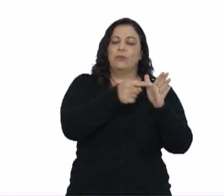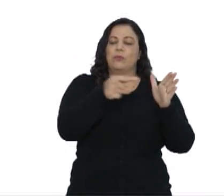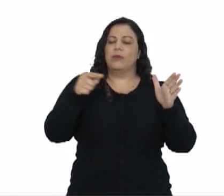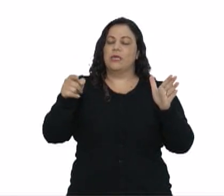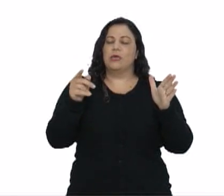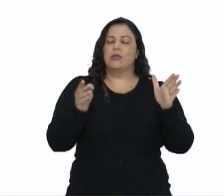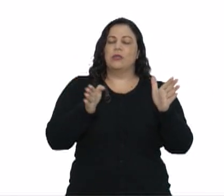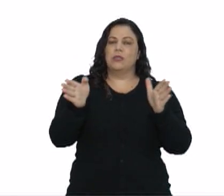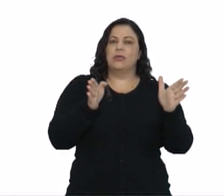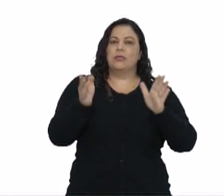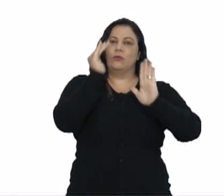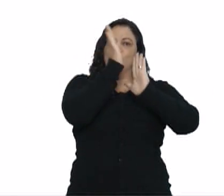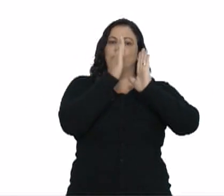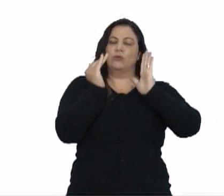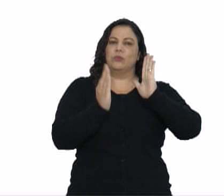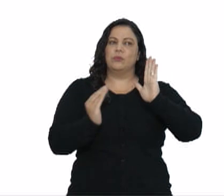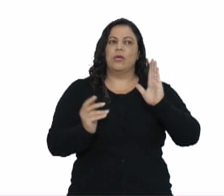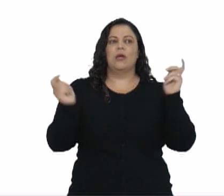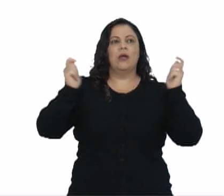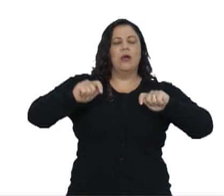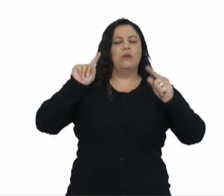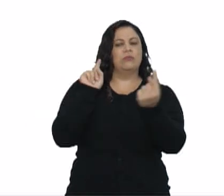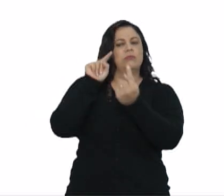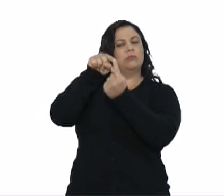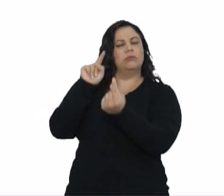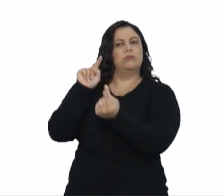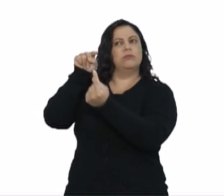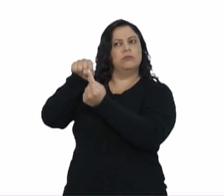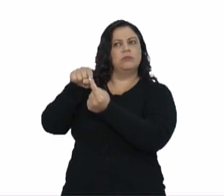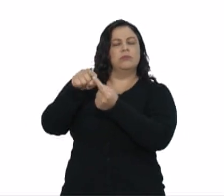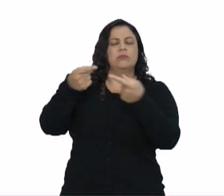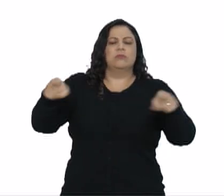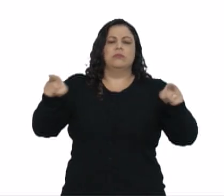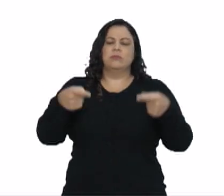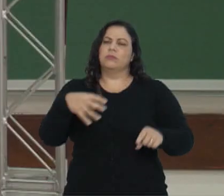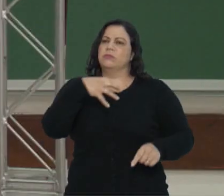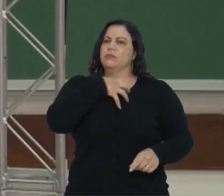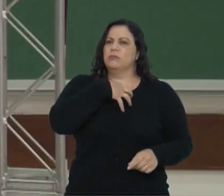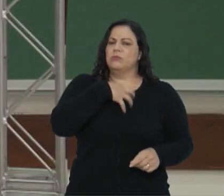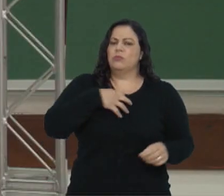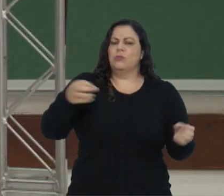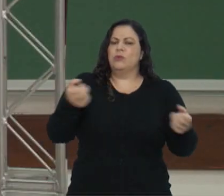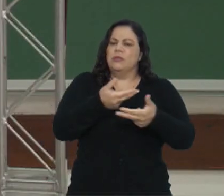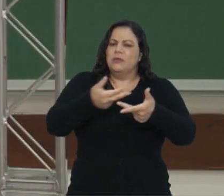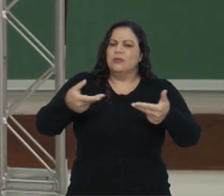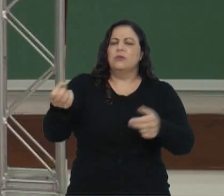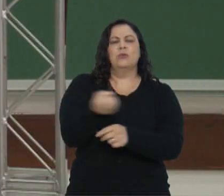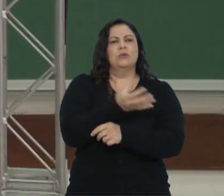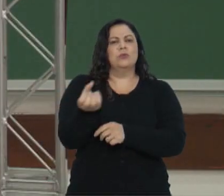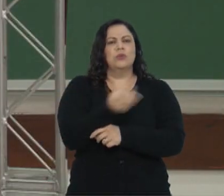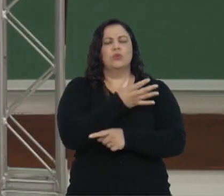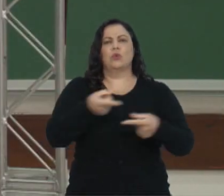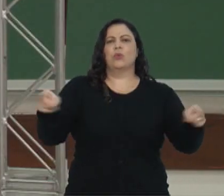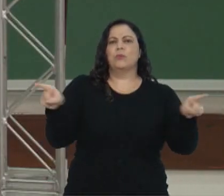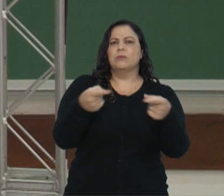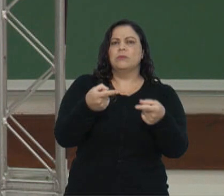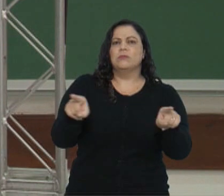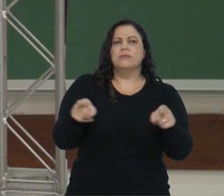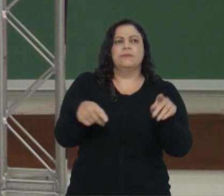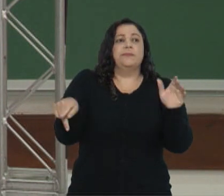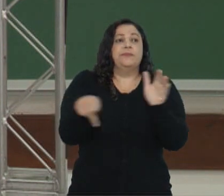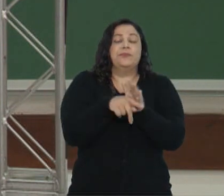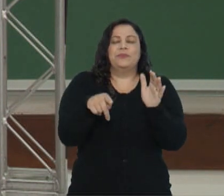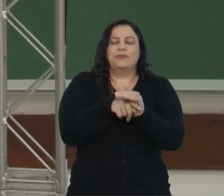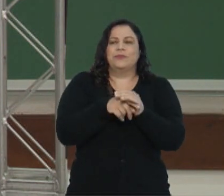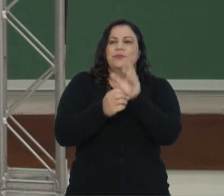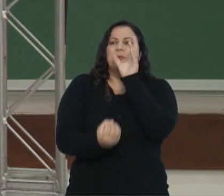mundial, definir as formas musicais desse período. É um período de muita inovação para a música, talvez assim o berço